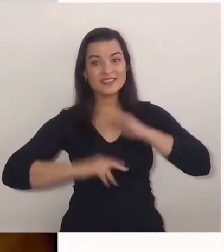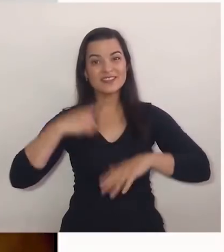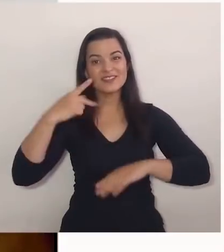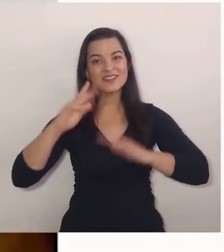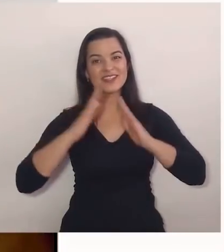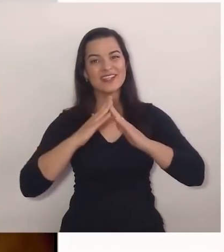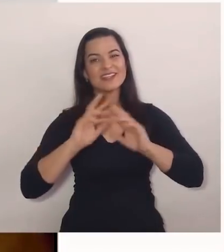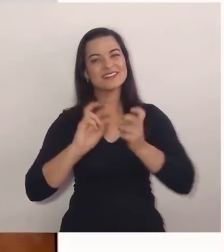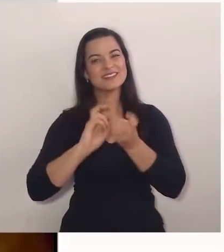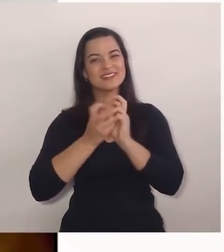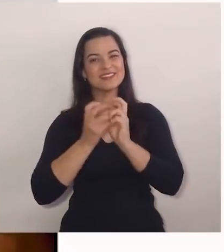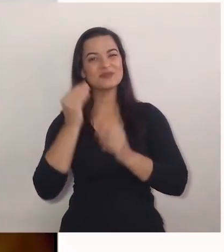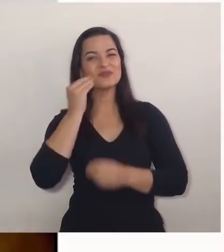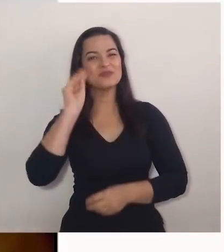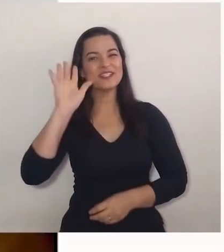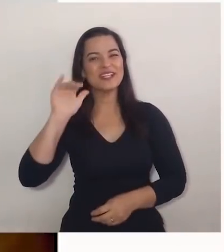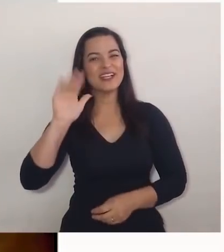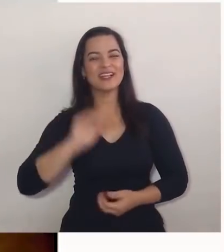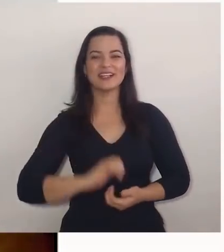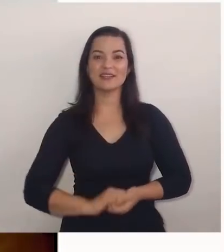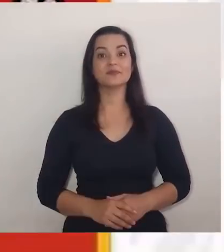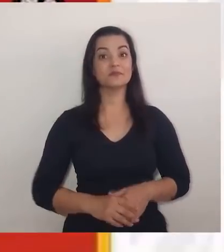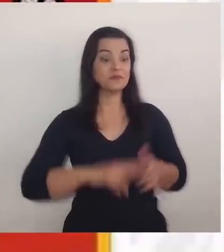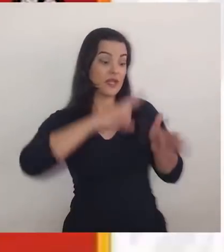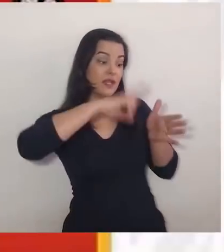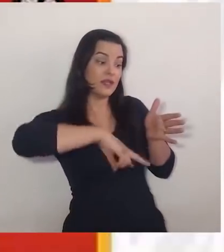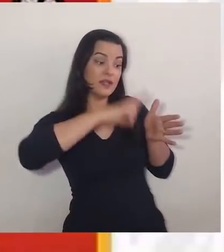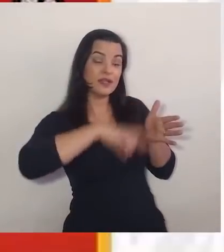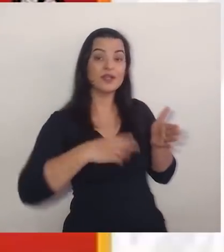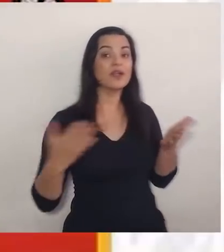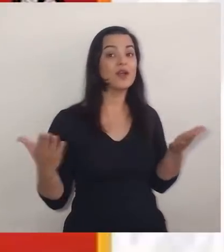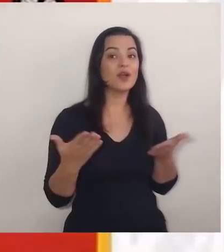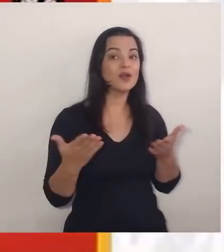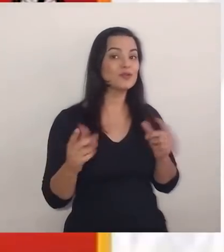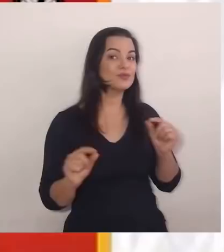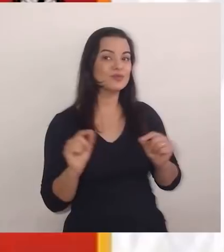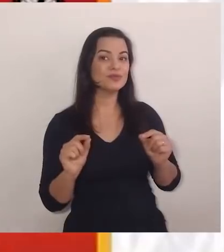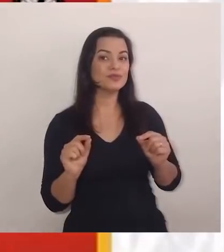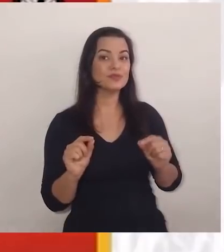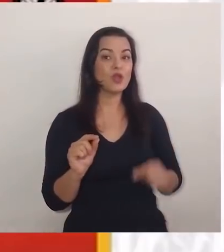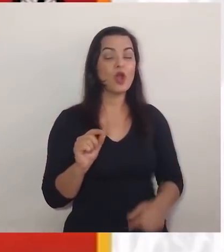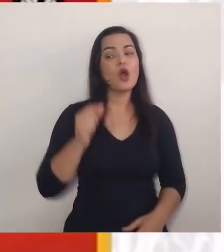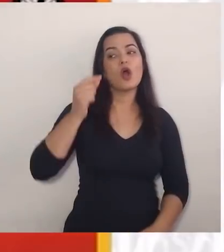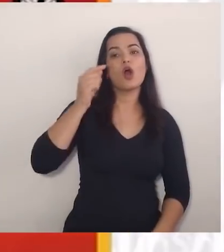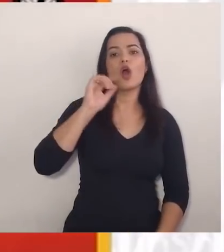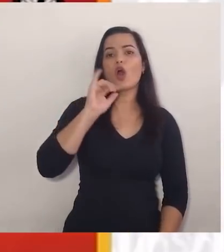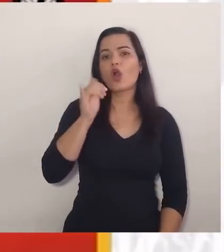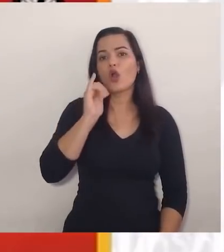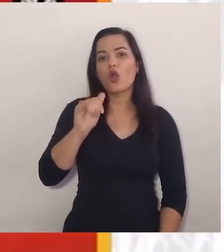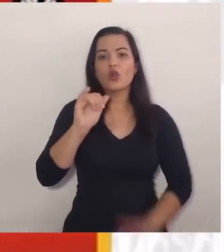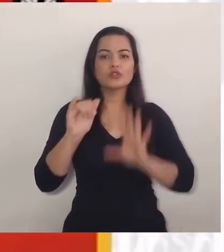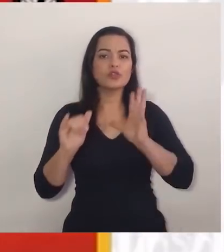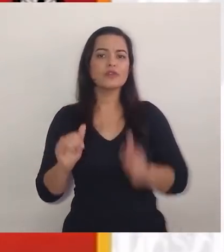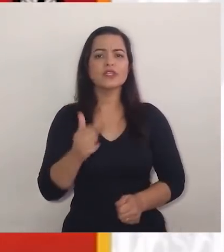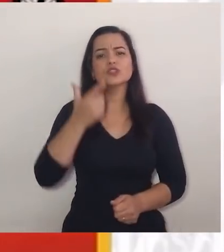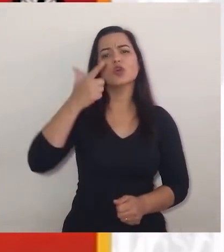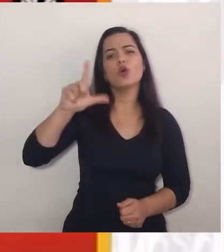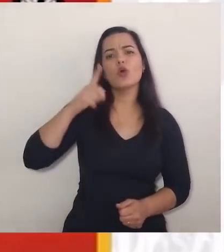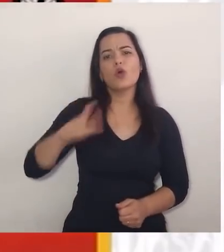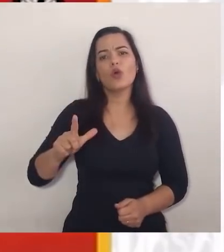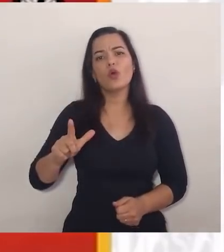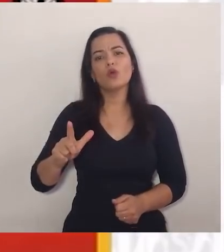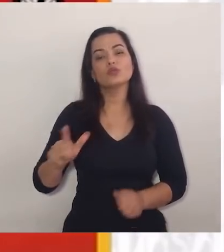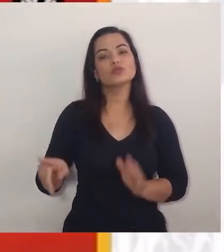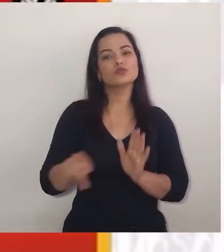pratiquem capoeira. Um beijão. Tchau, tchau. A leitura de hoje é: Outros Contos Africanos para